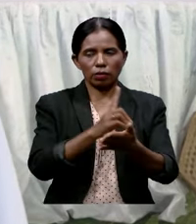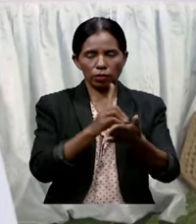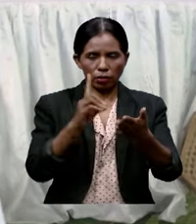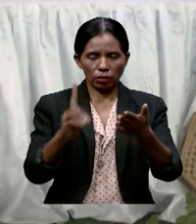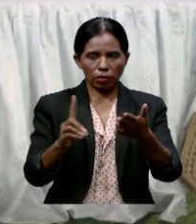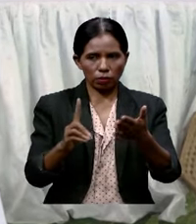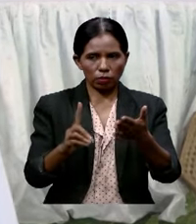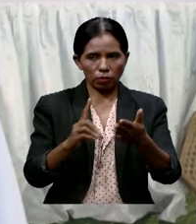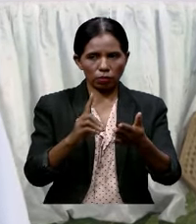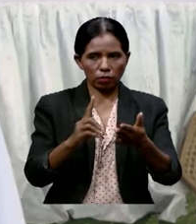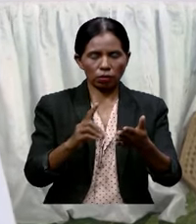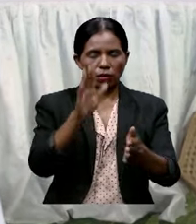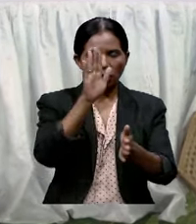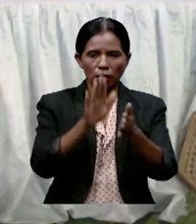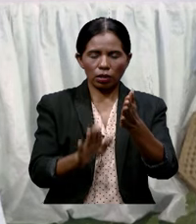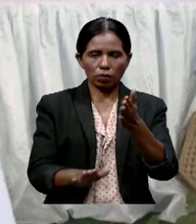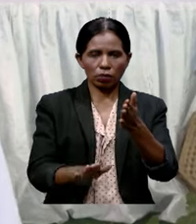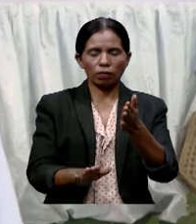ituan hatun